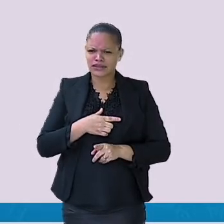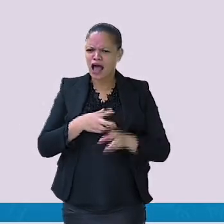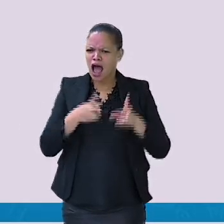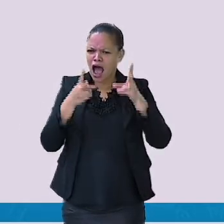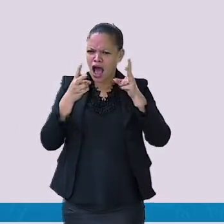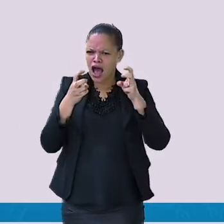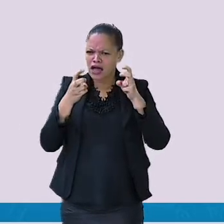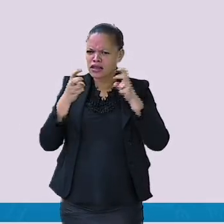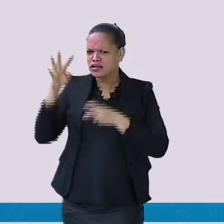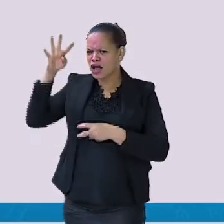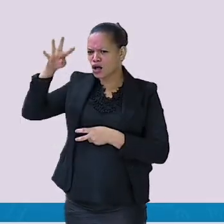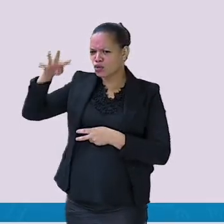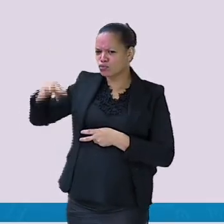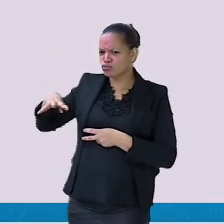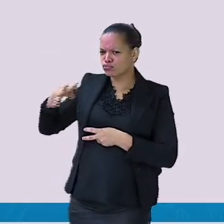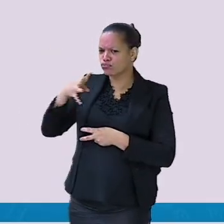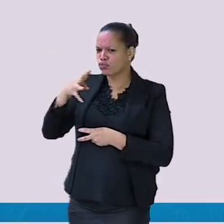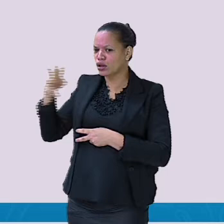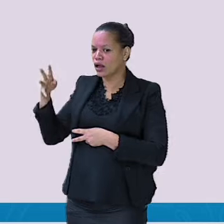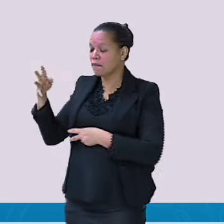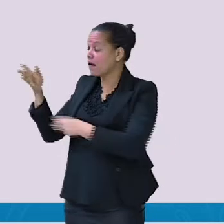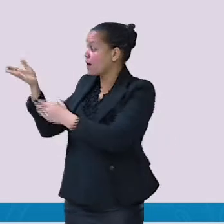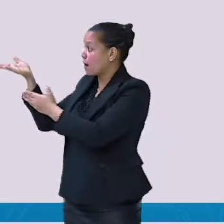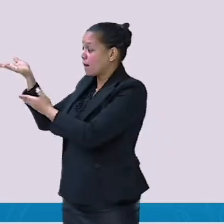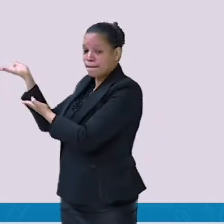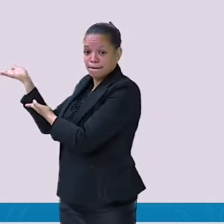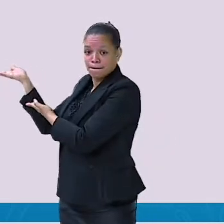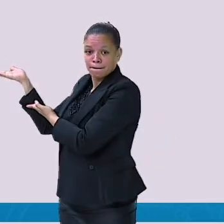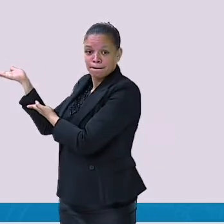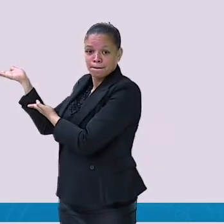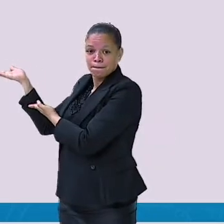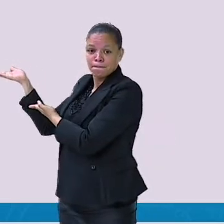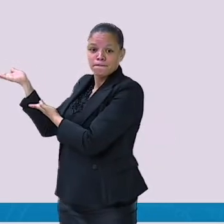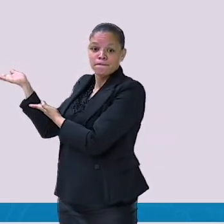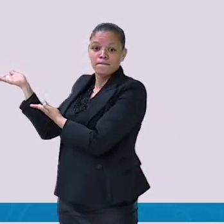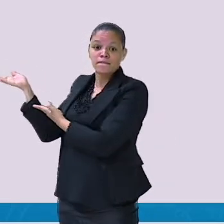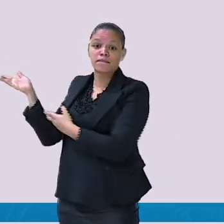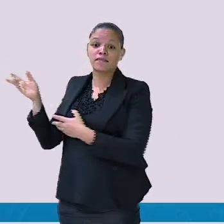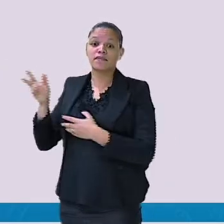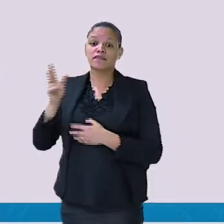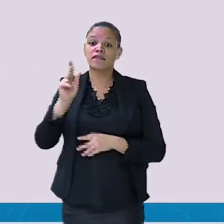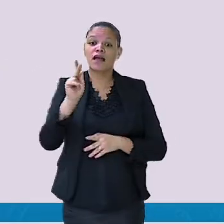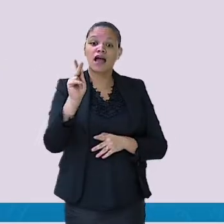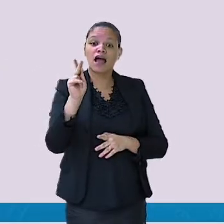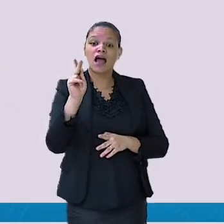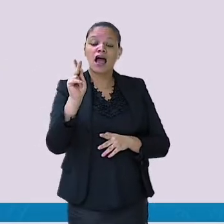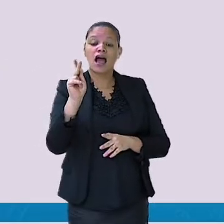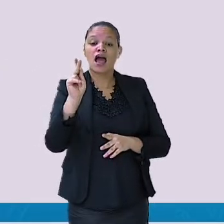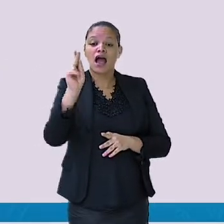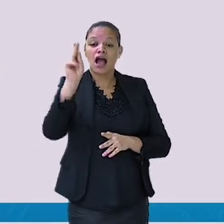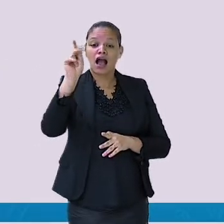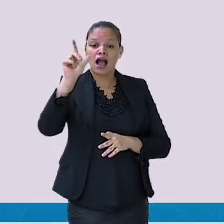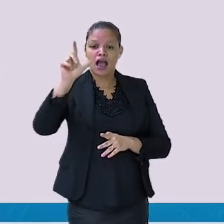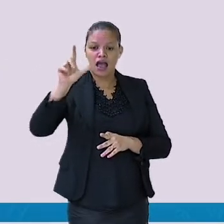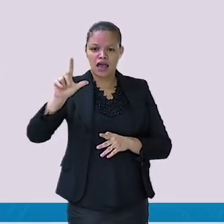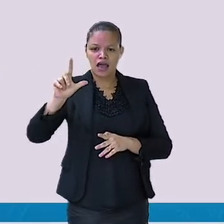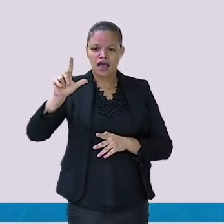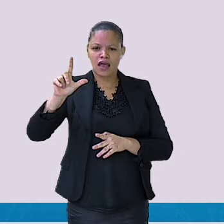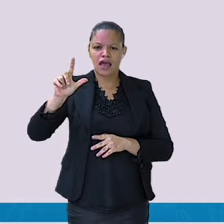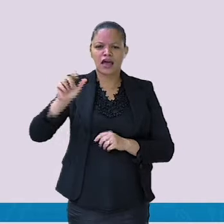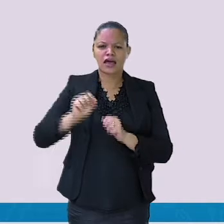símbolo KL, o hectolitro, que é representado por HL,